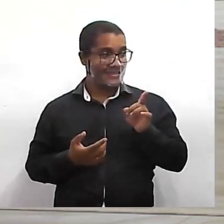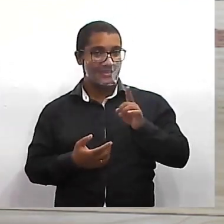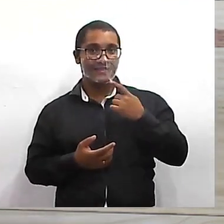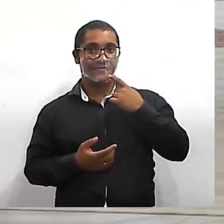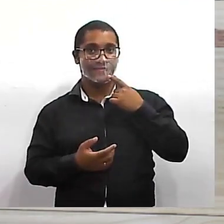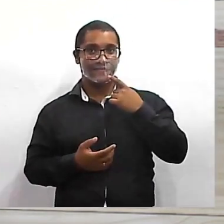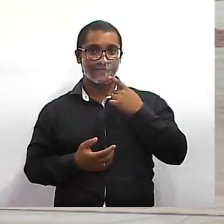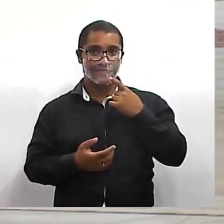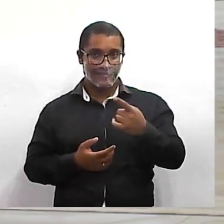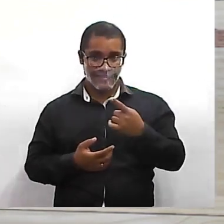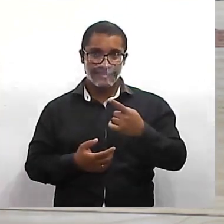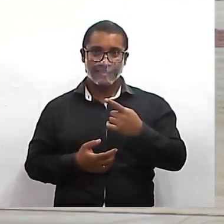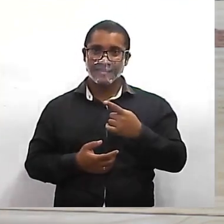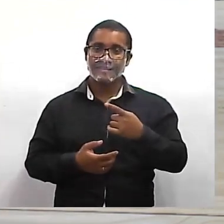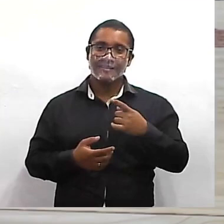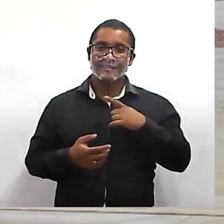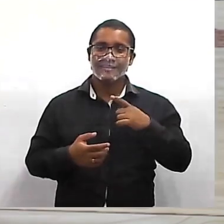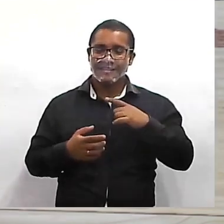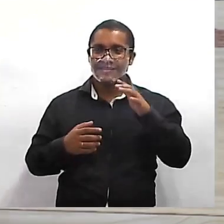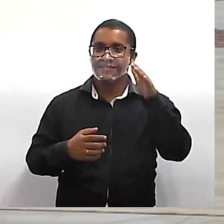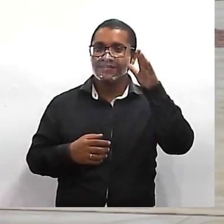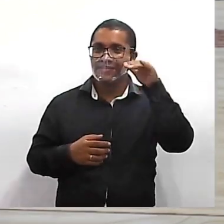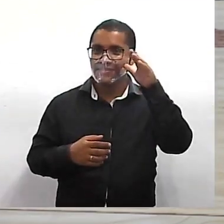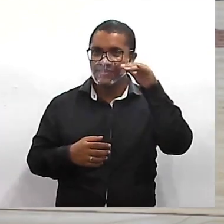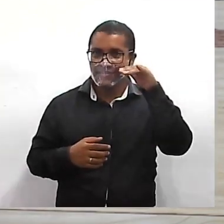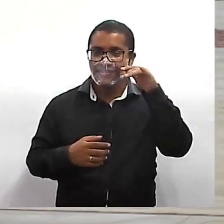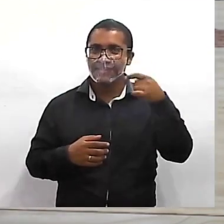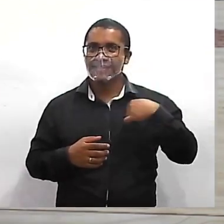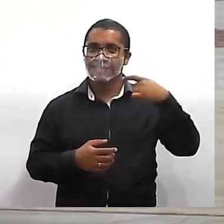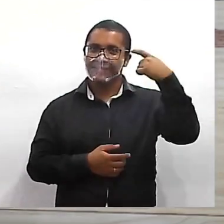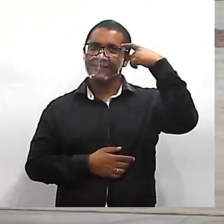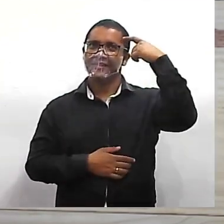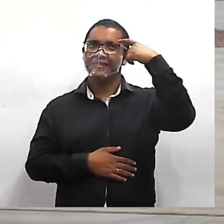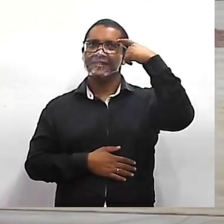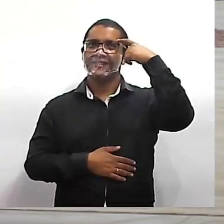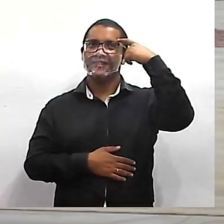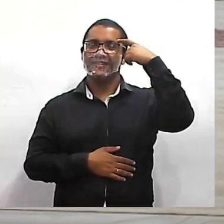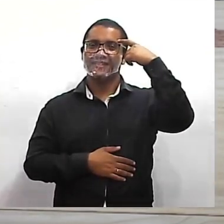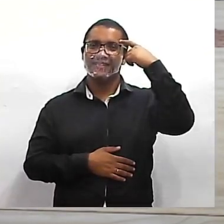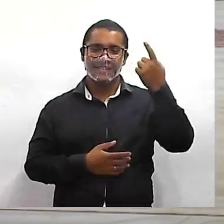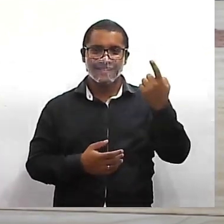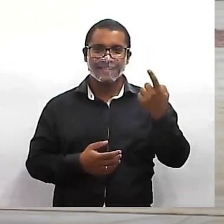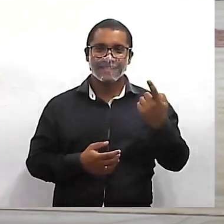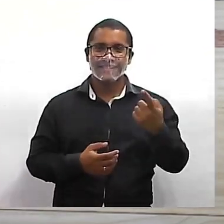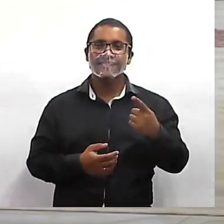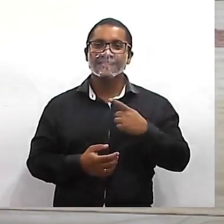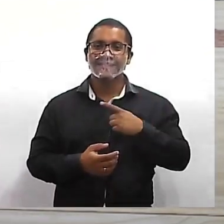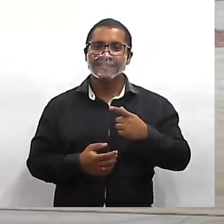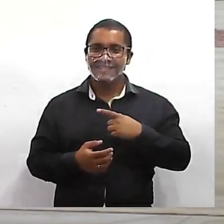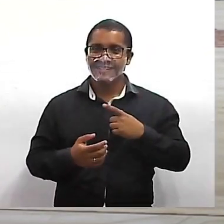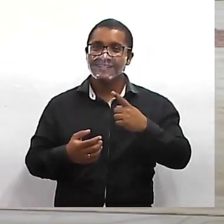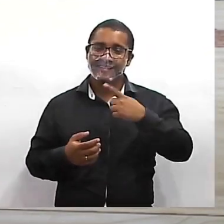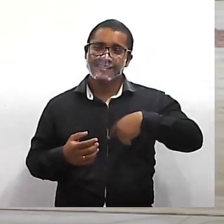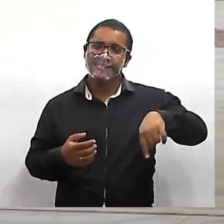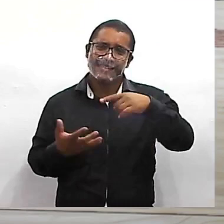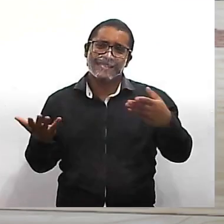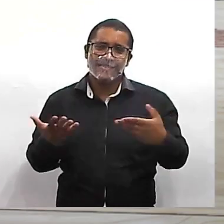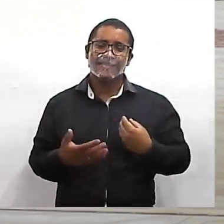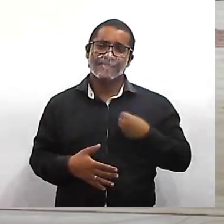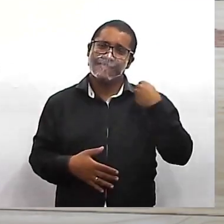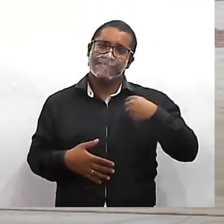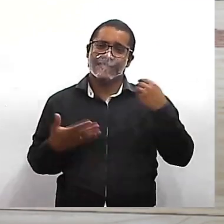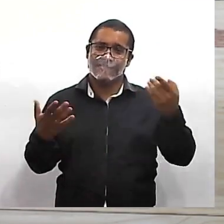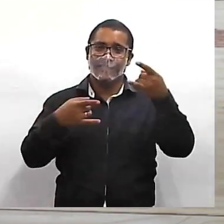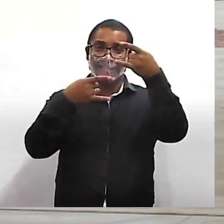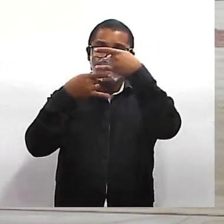sobre essas questões da curiosidade, e aí eu pensei aqui, André, naquilo que a gente está vivenciando durante essa live.